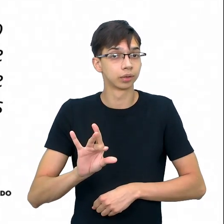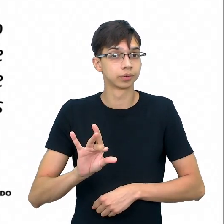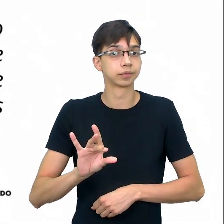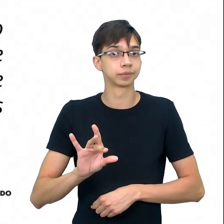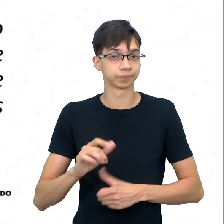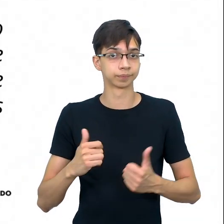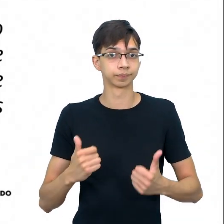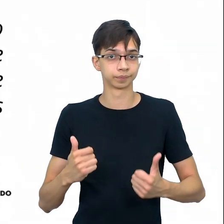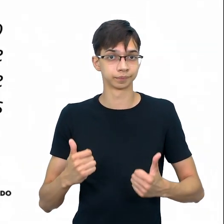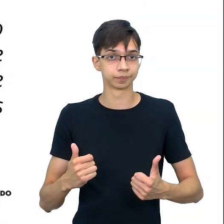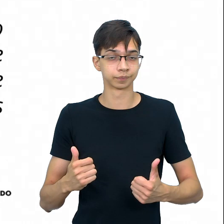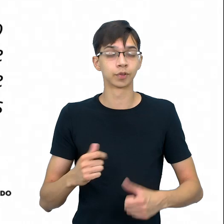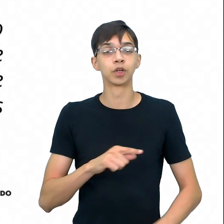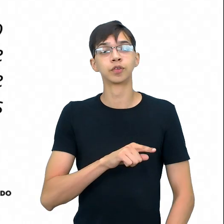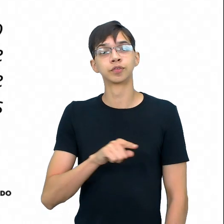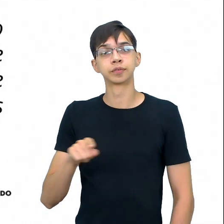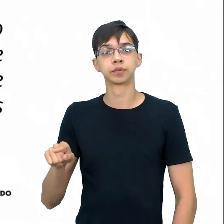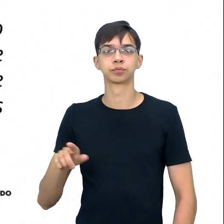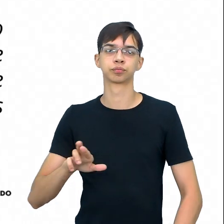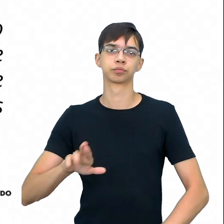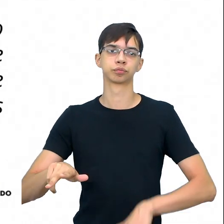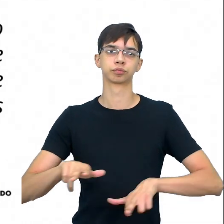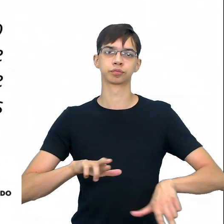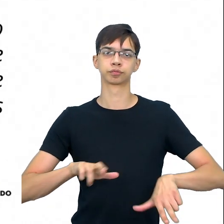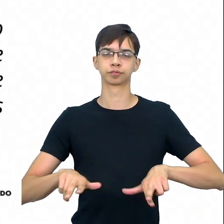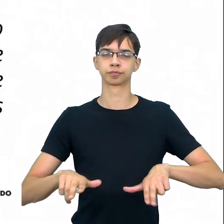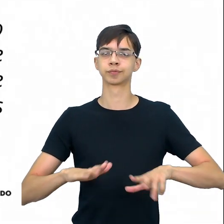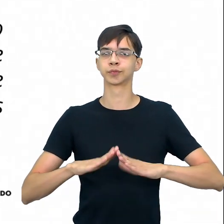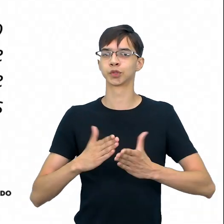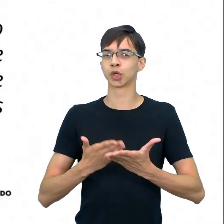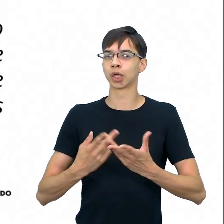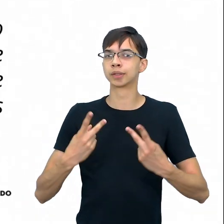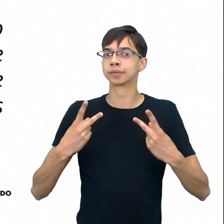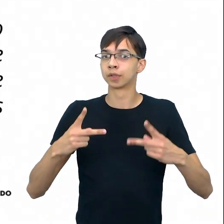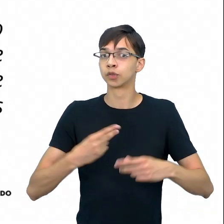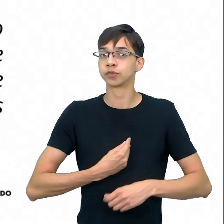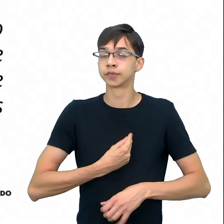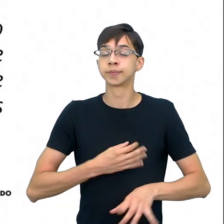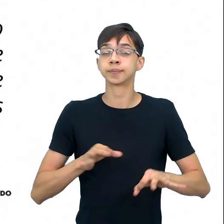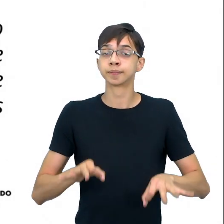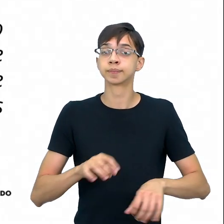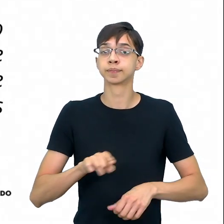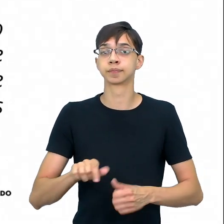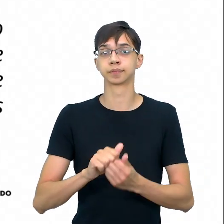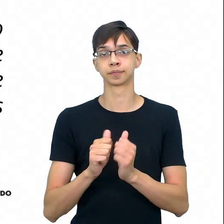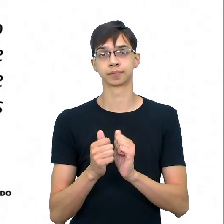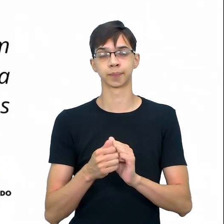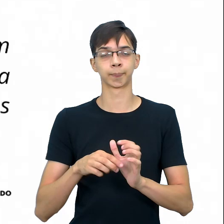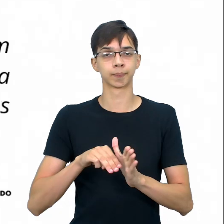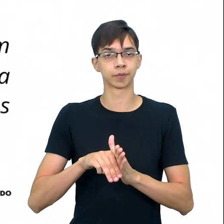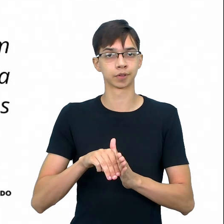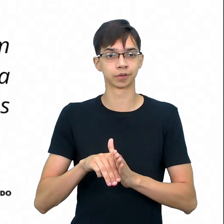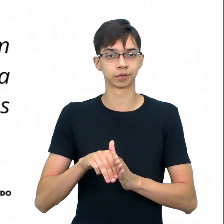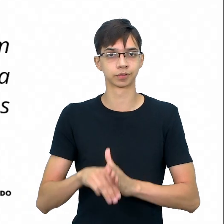vão ter realidades diferentes, com certeza, e aí vocês podem adaptar as